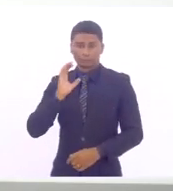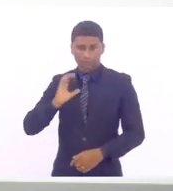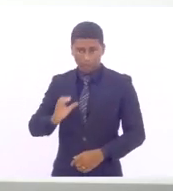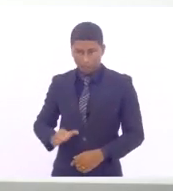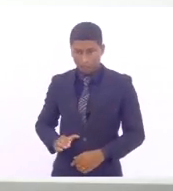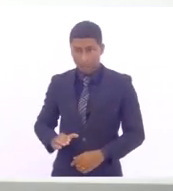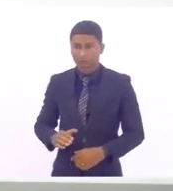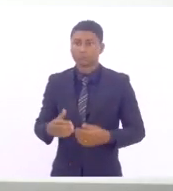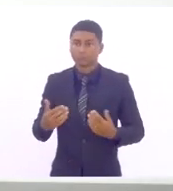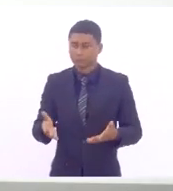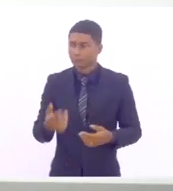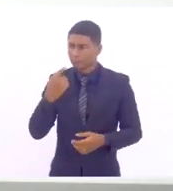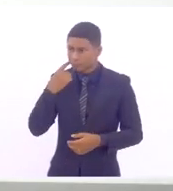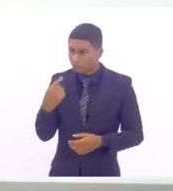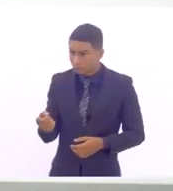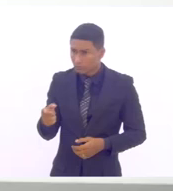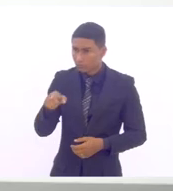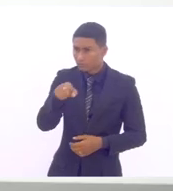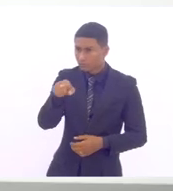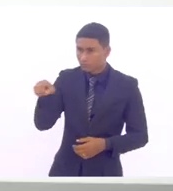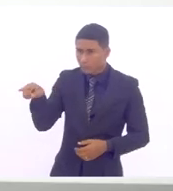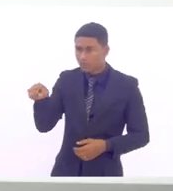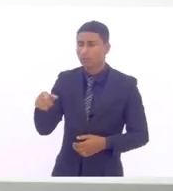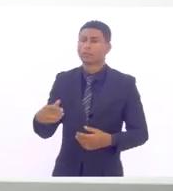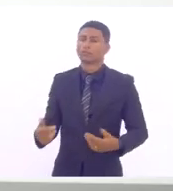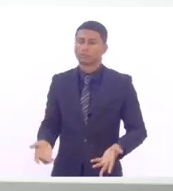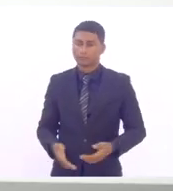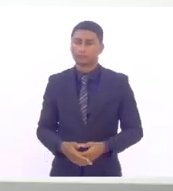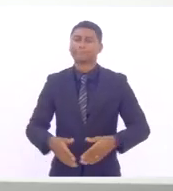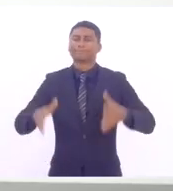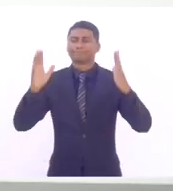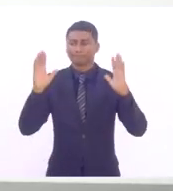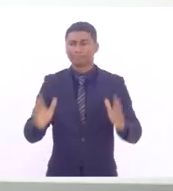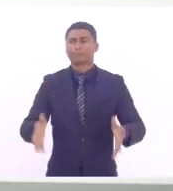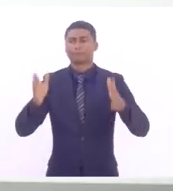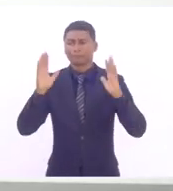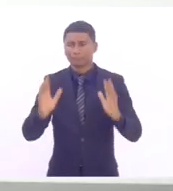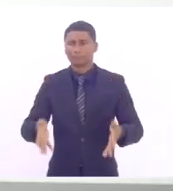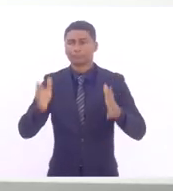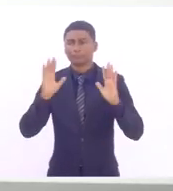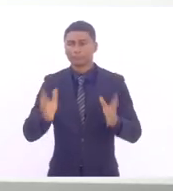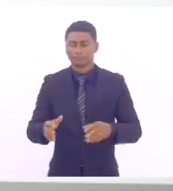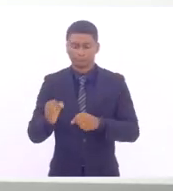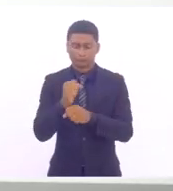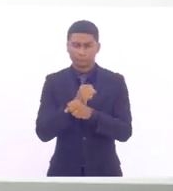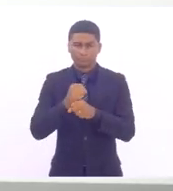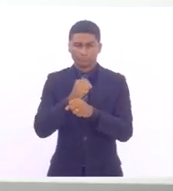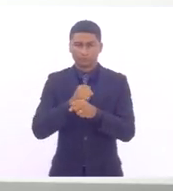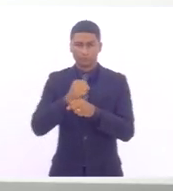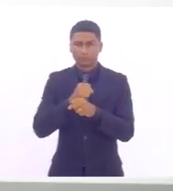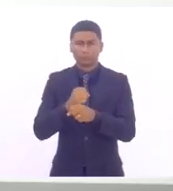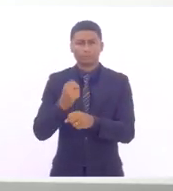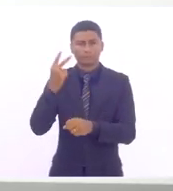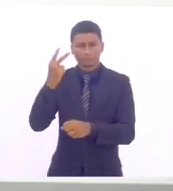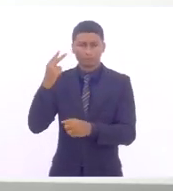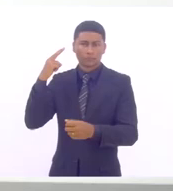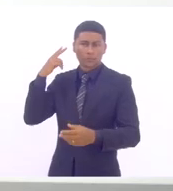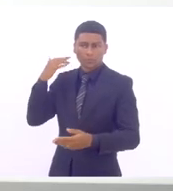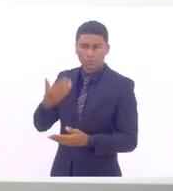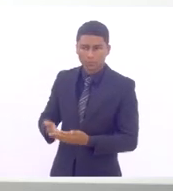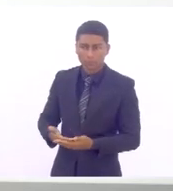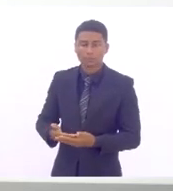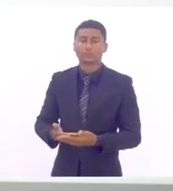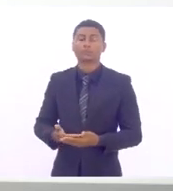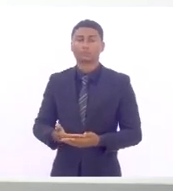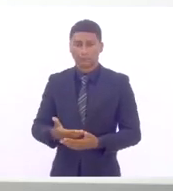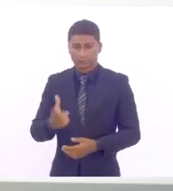dos reconhecimentos, ela vem já de uns 2 anos para cá. A gente já tem uma